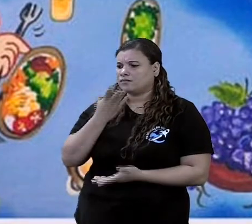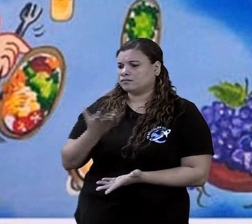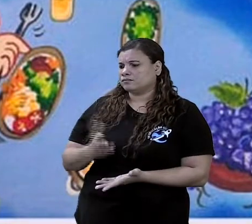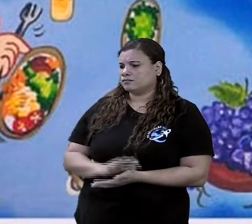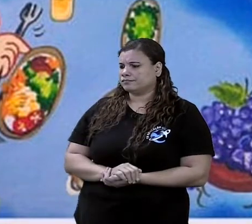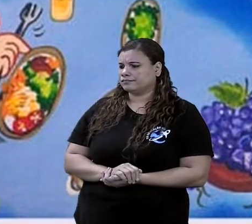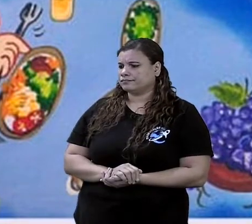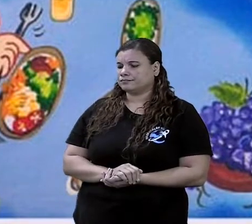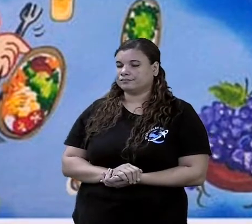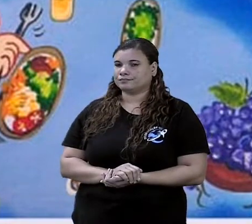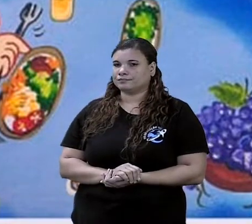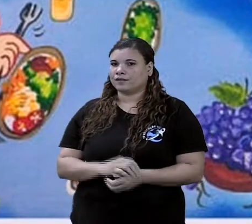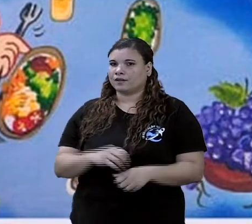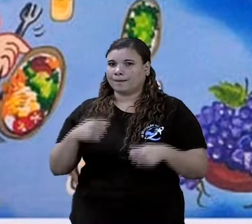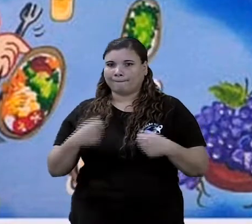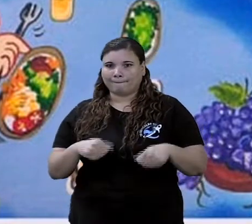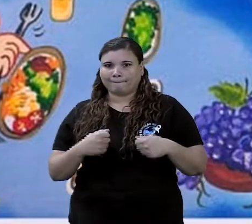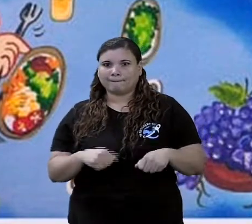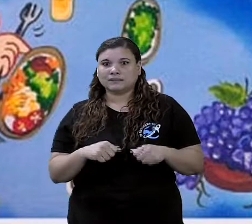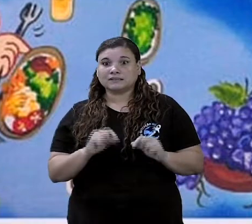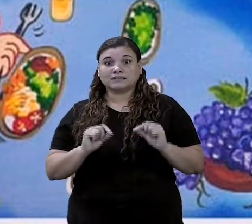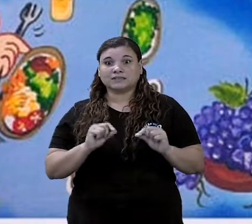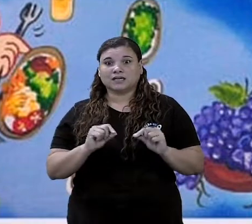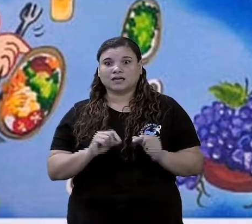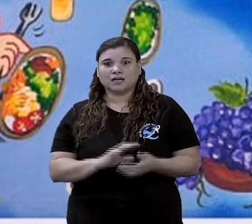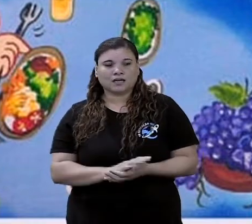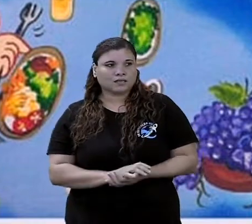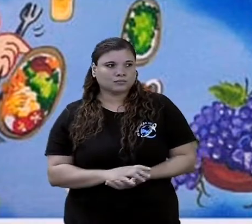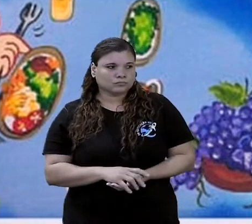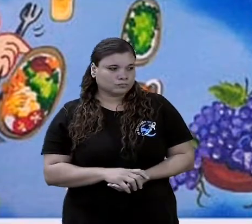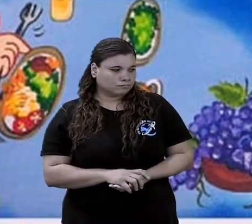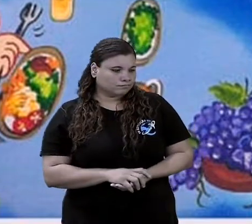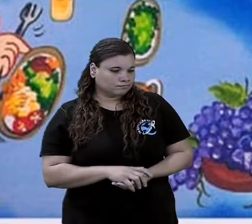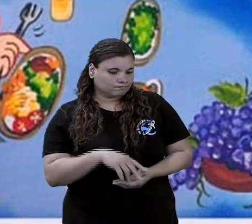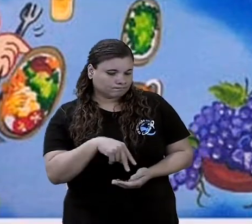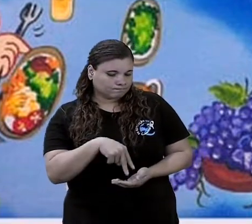os pais, para a professora, para todo mundo.